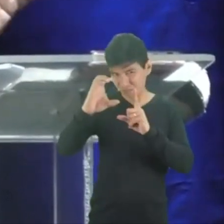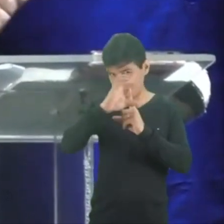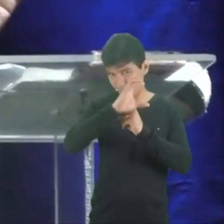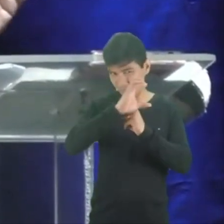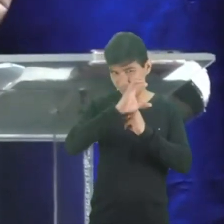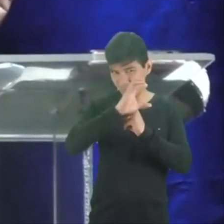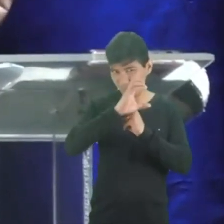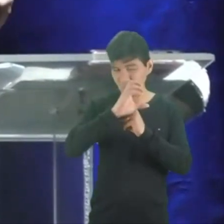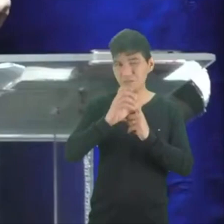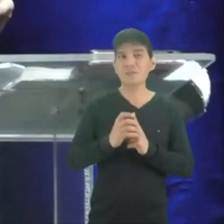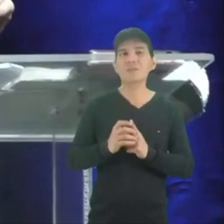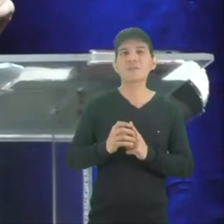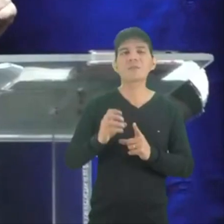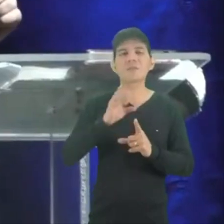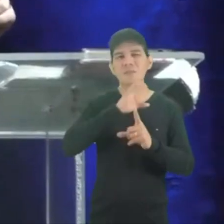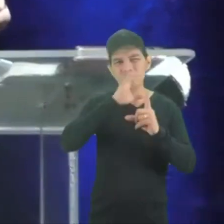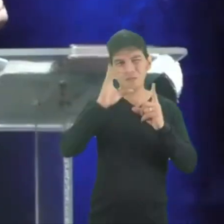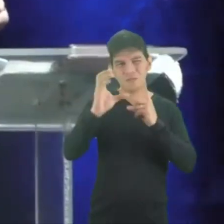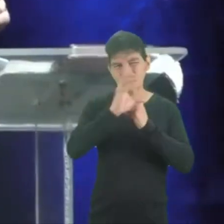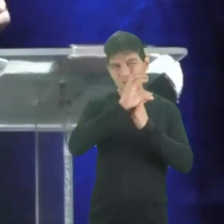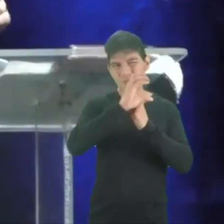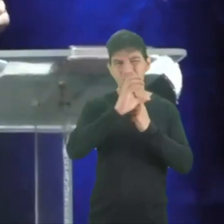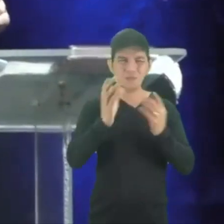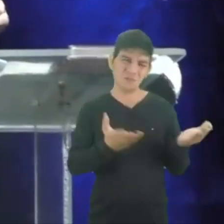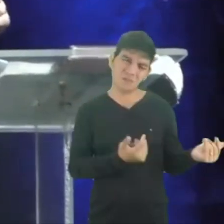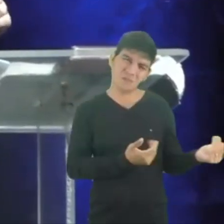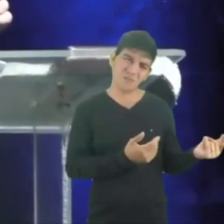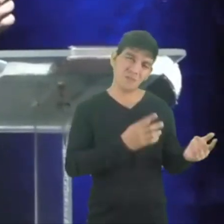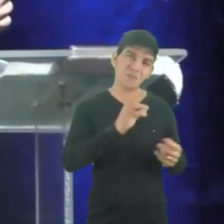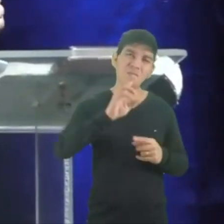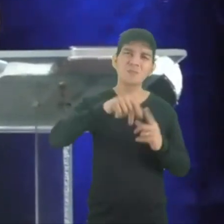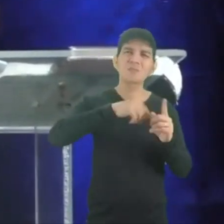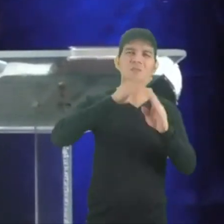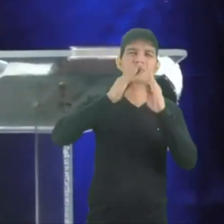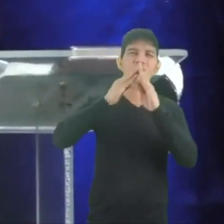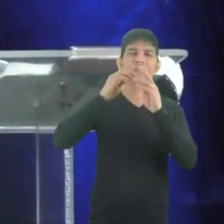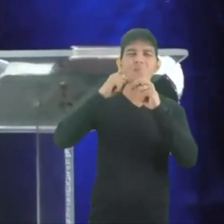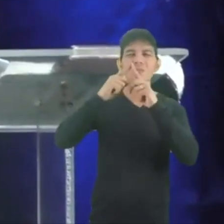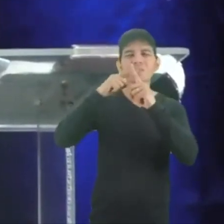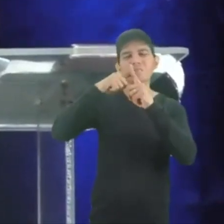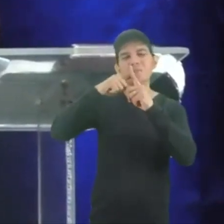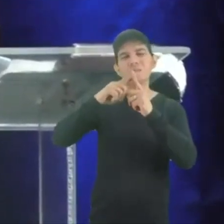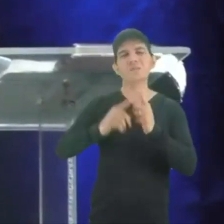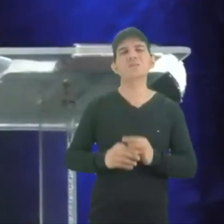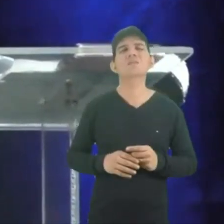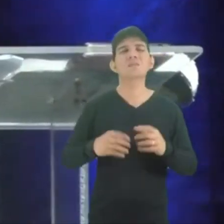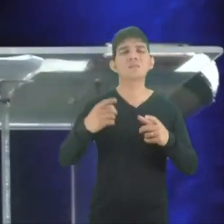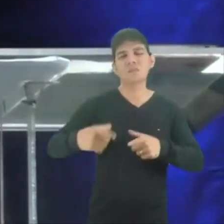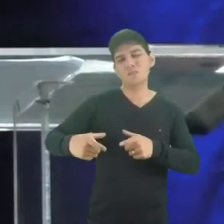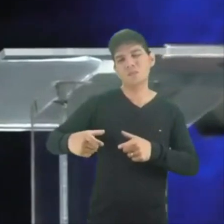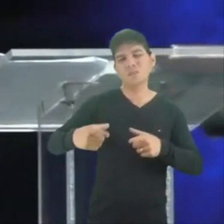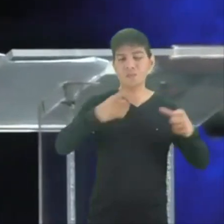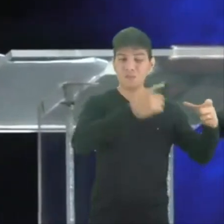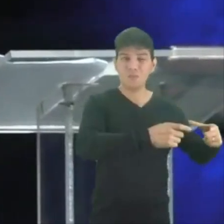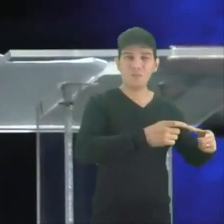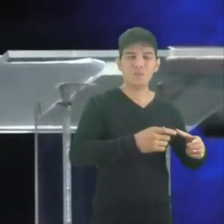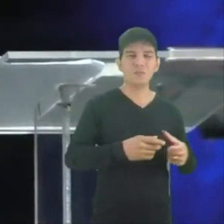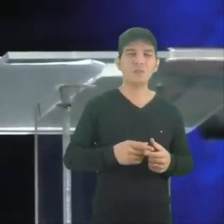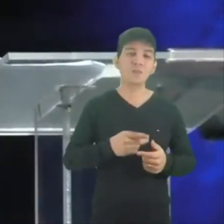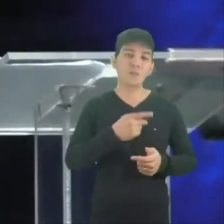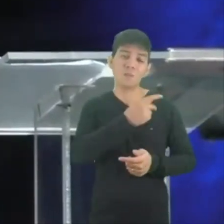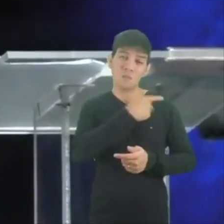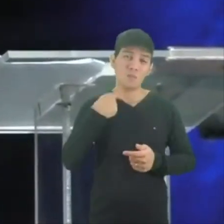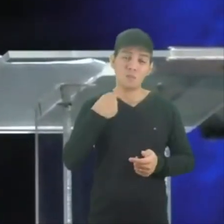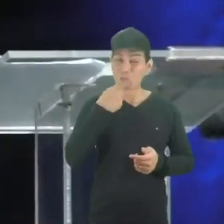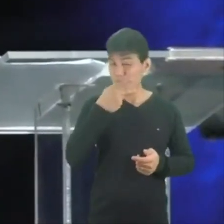de um culto de adolescentes de uma outra igreja, numa outra cidade. E aí, em determinado momento, o pastor fala